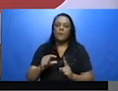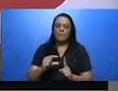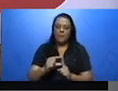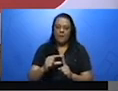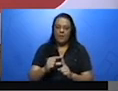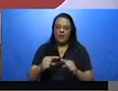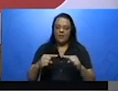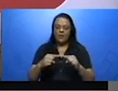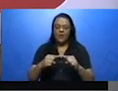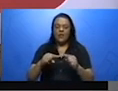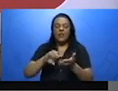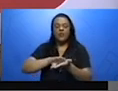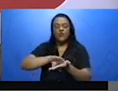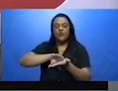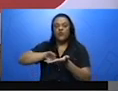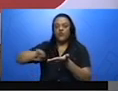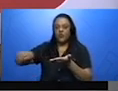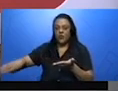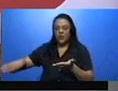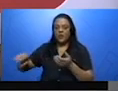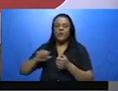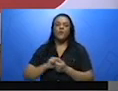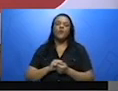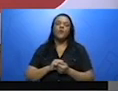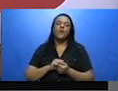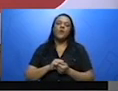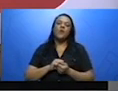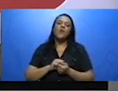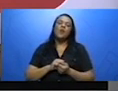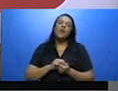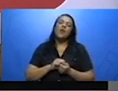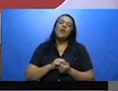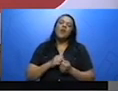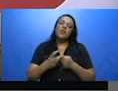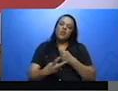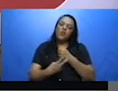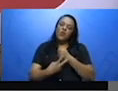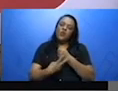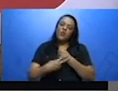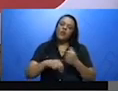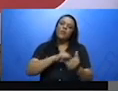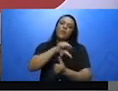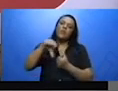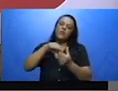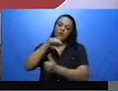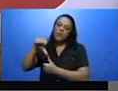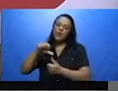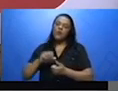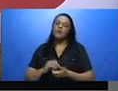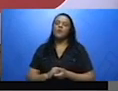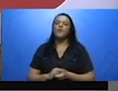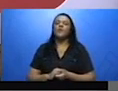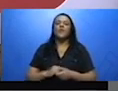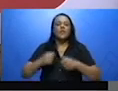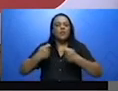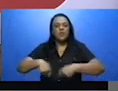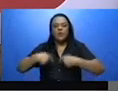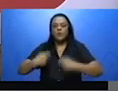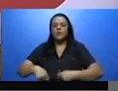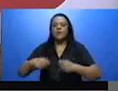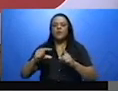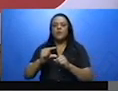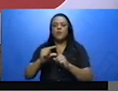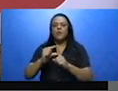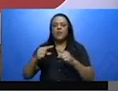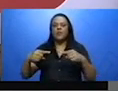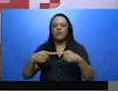para o momento da oração e entram ou o infinitivo, ou o gerúndio, ou o particípio. E não precisa de conectivo, não precisa de nenhuma